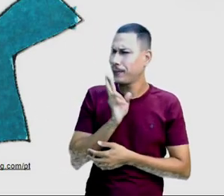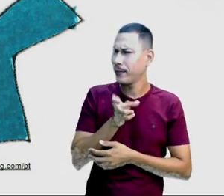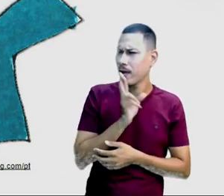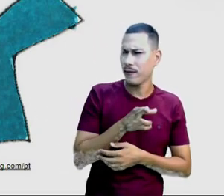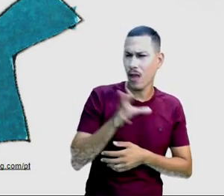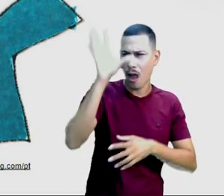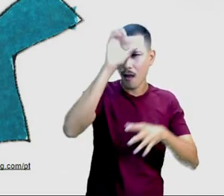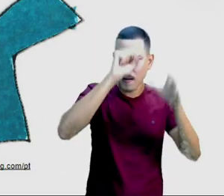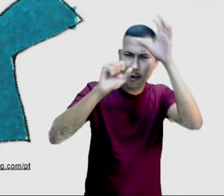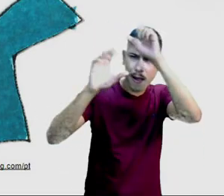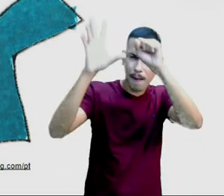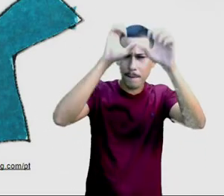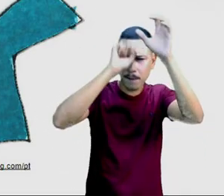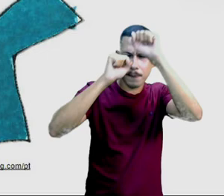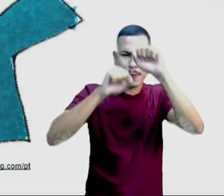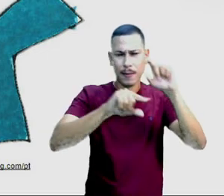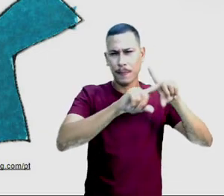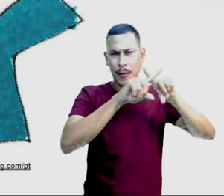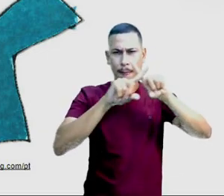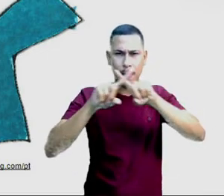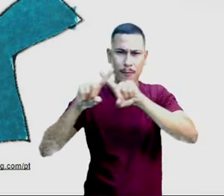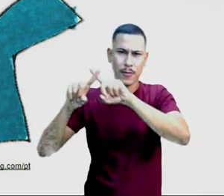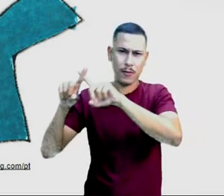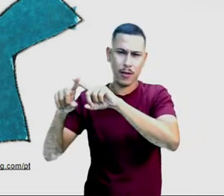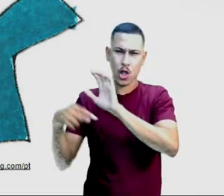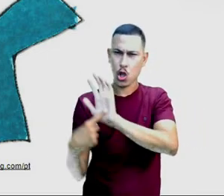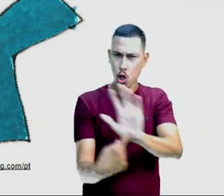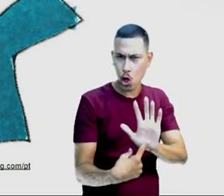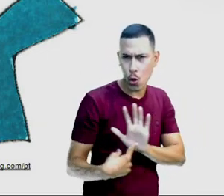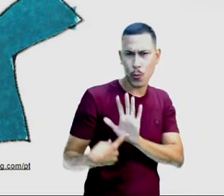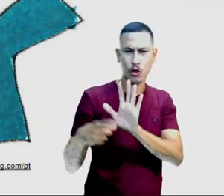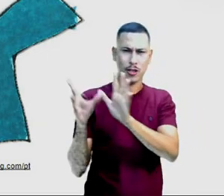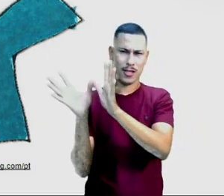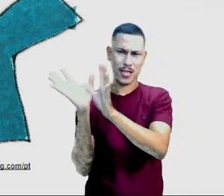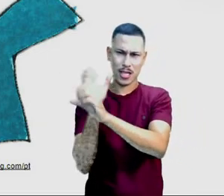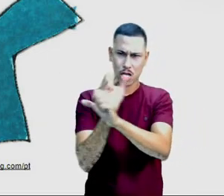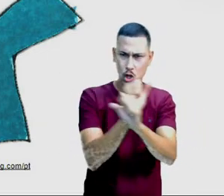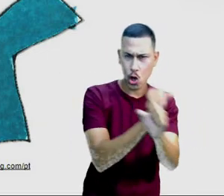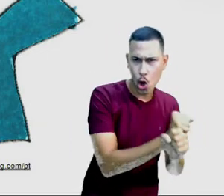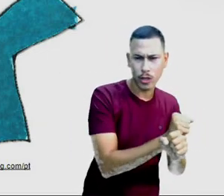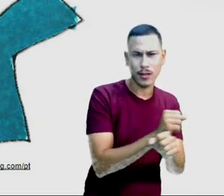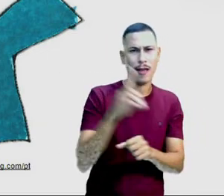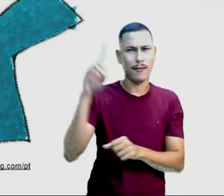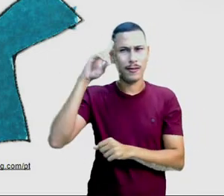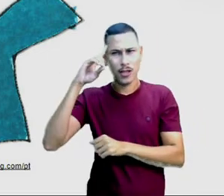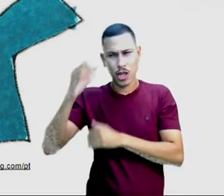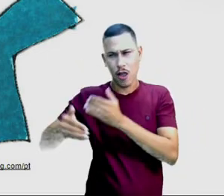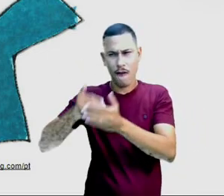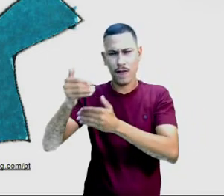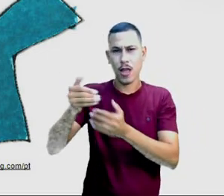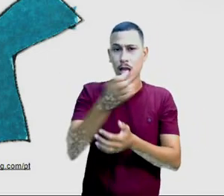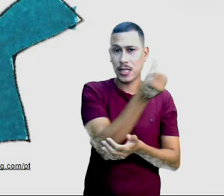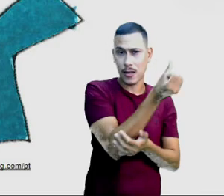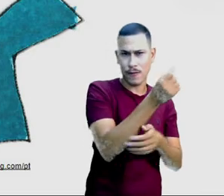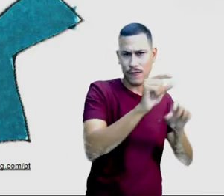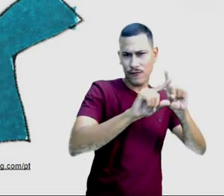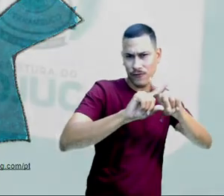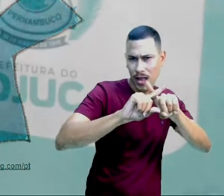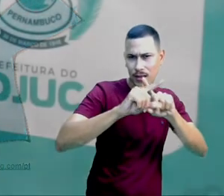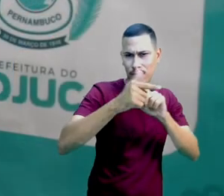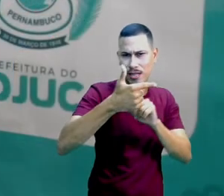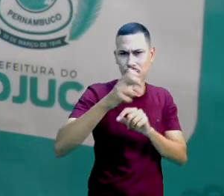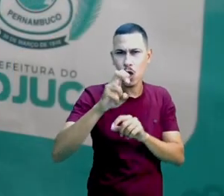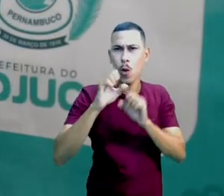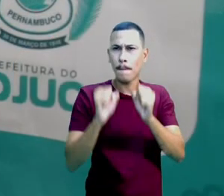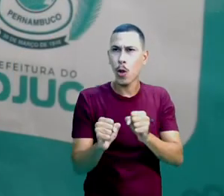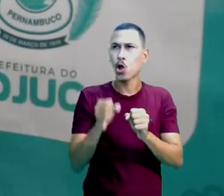multiplicar. Quando você traz uma operação no seu dia a dia, ó, 6 vezes 25. Você pode